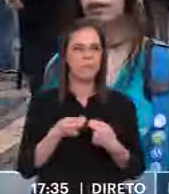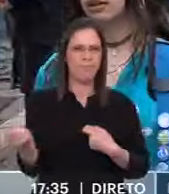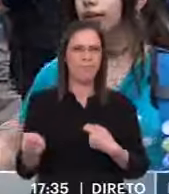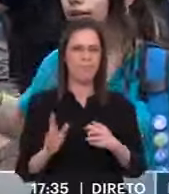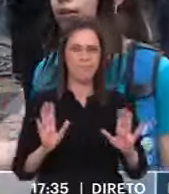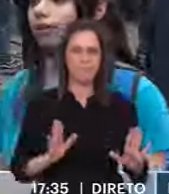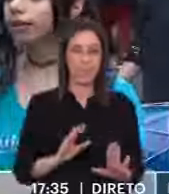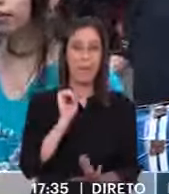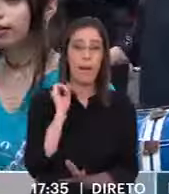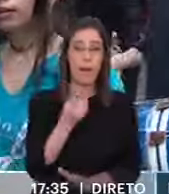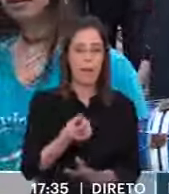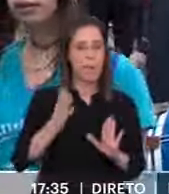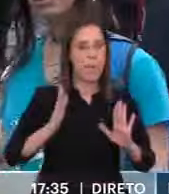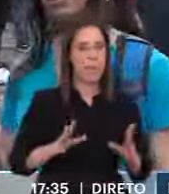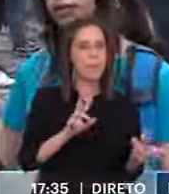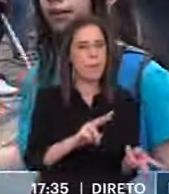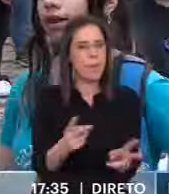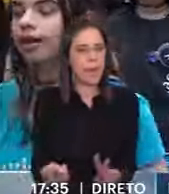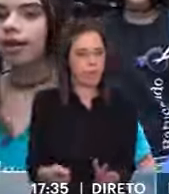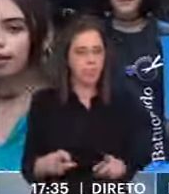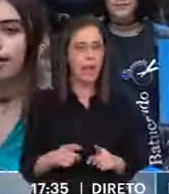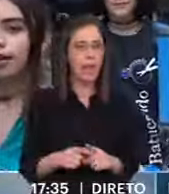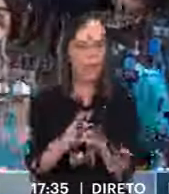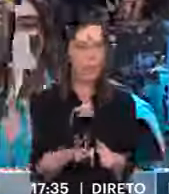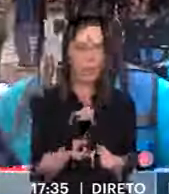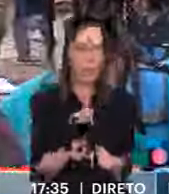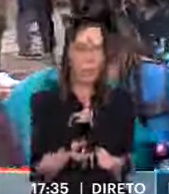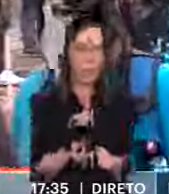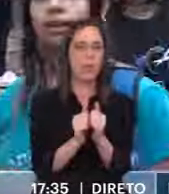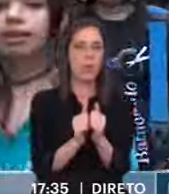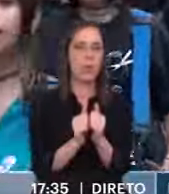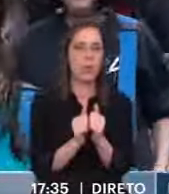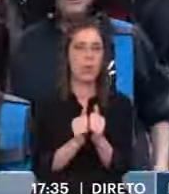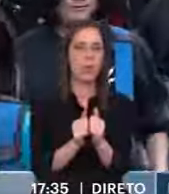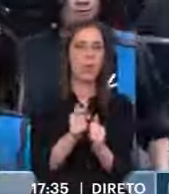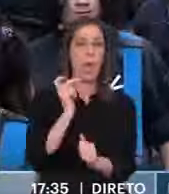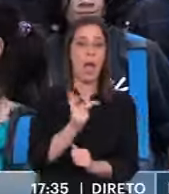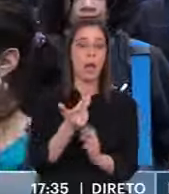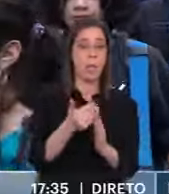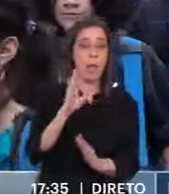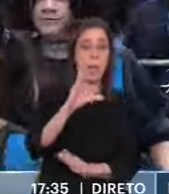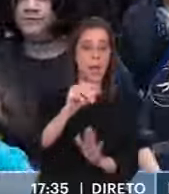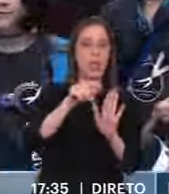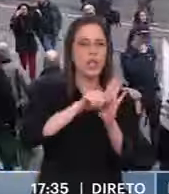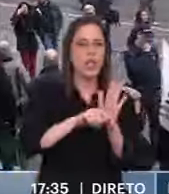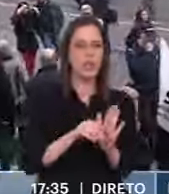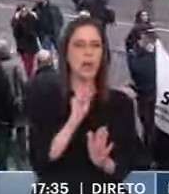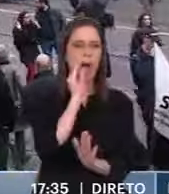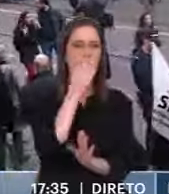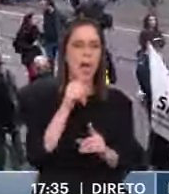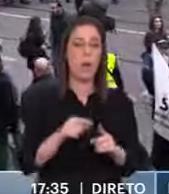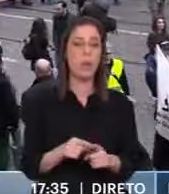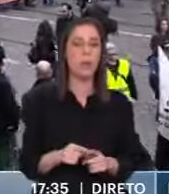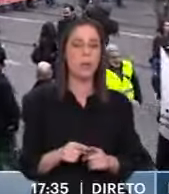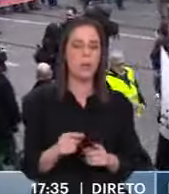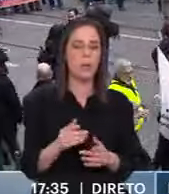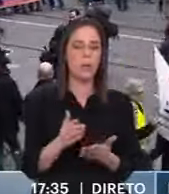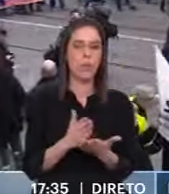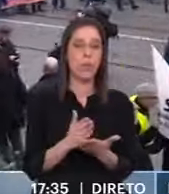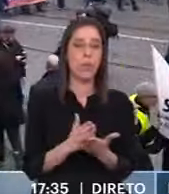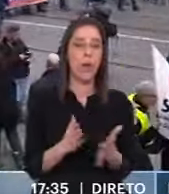ser rapidamente alterada, um documento, tem mais de 10 anos, o Estatuto do Aluno e Ética Escolar,